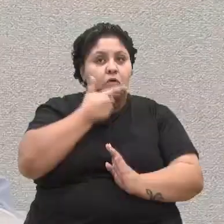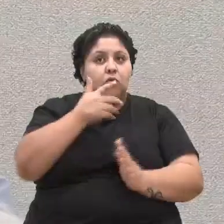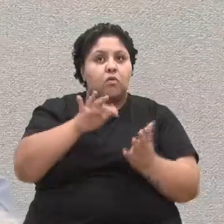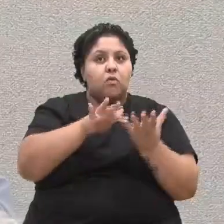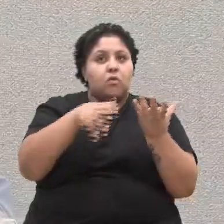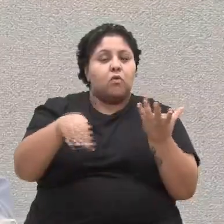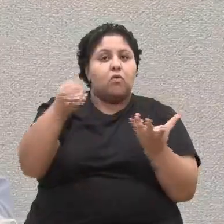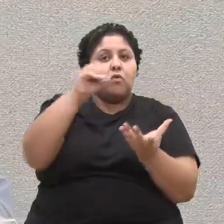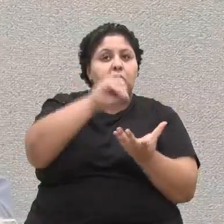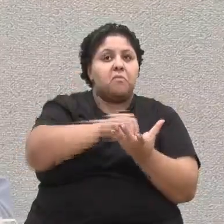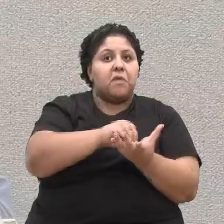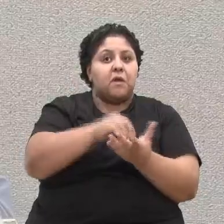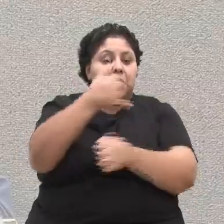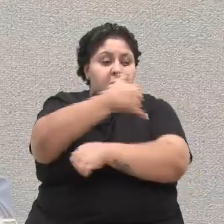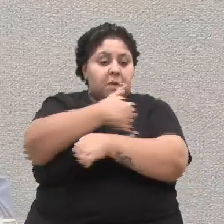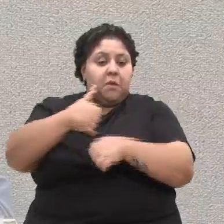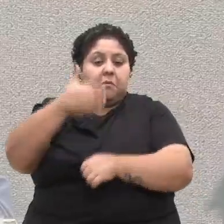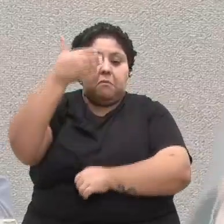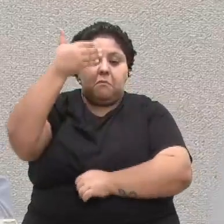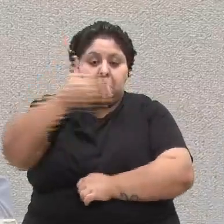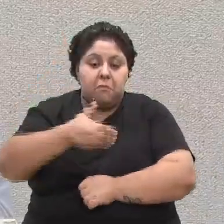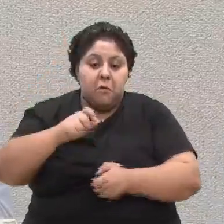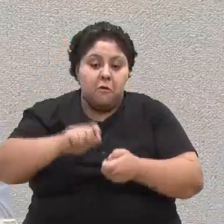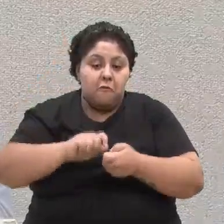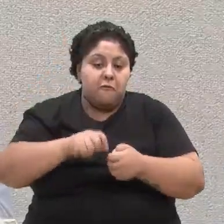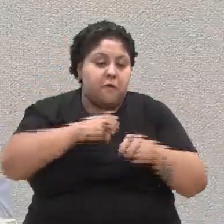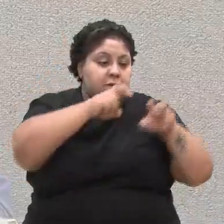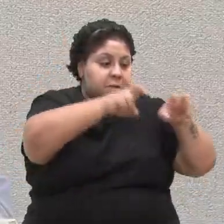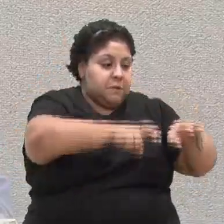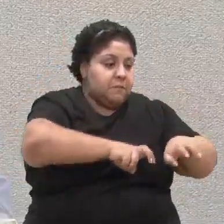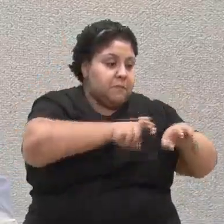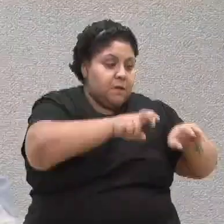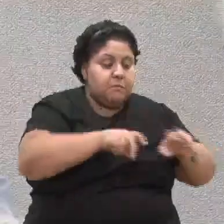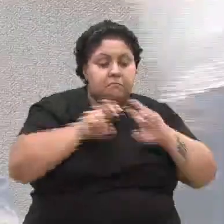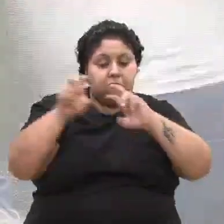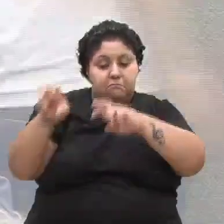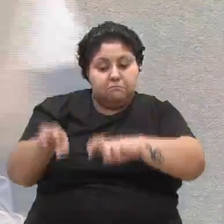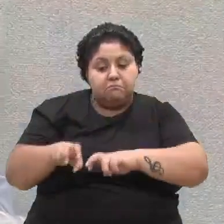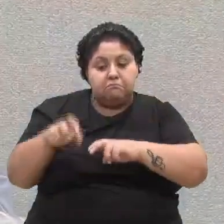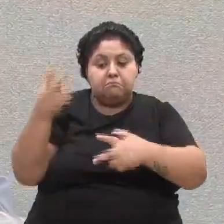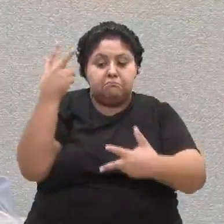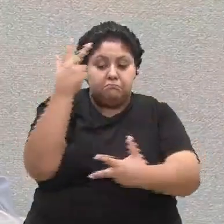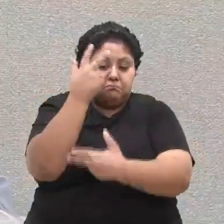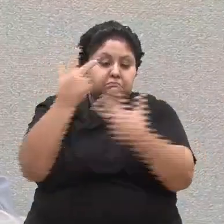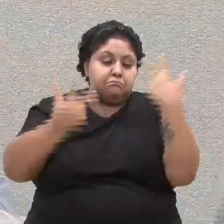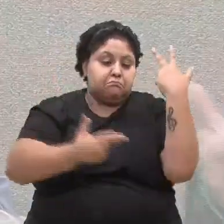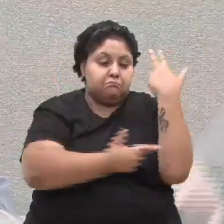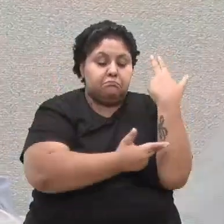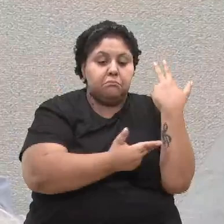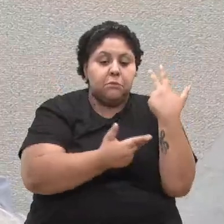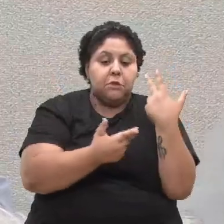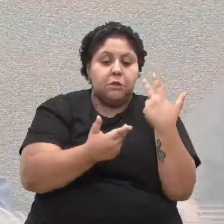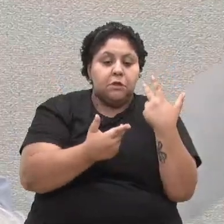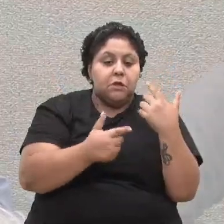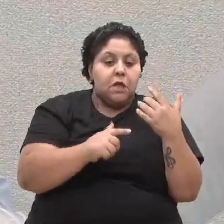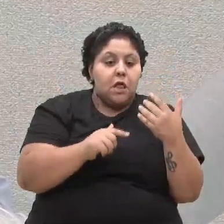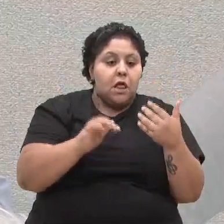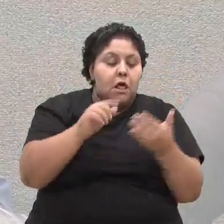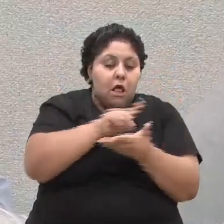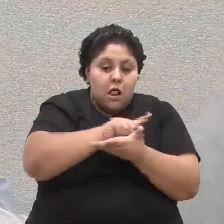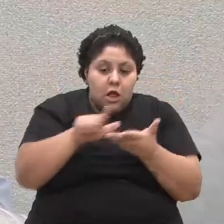passou aqui na frente, fez a capina, né? Fez a roçada, limpou a rua, mas não limpou a UBS,